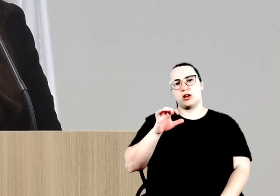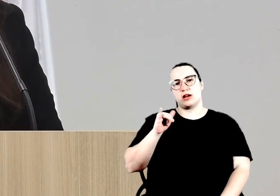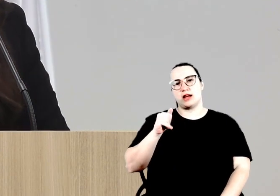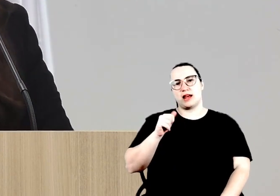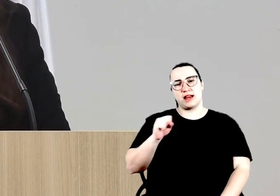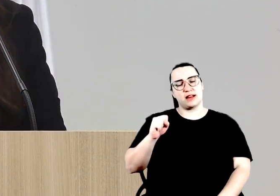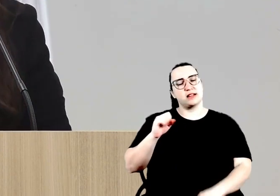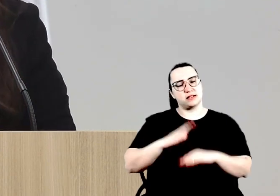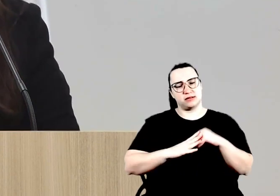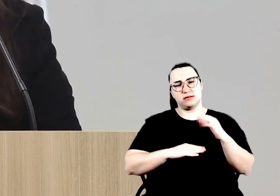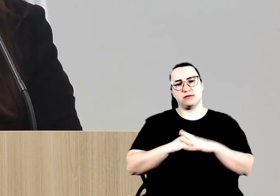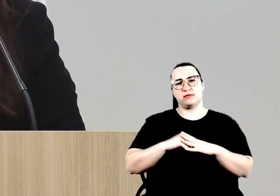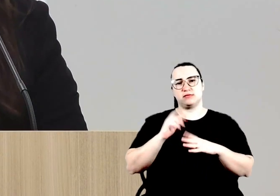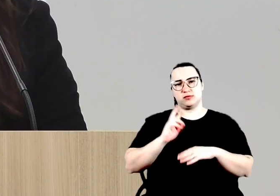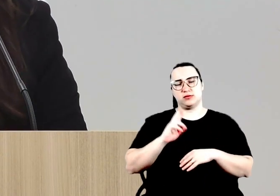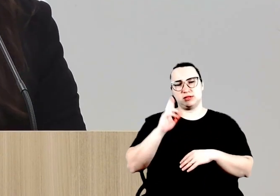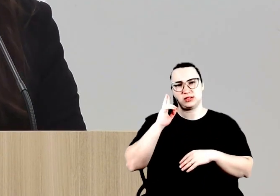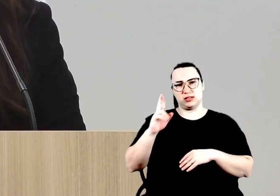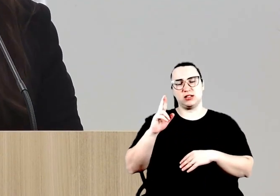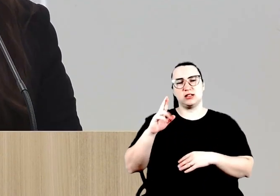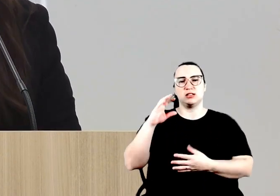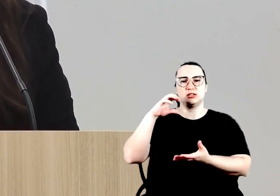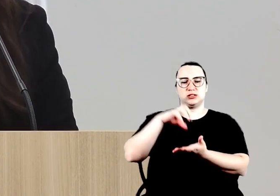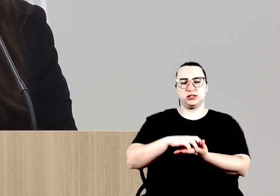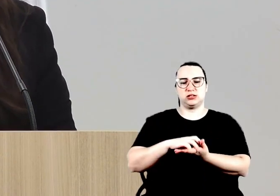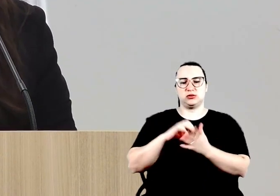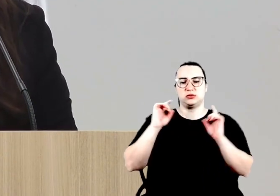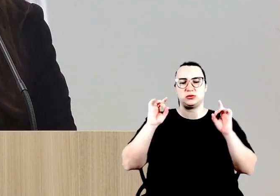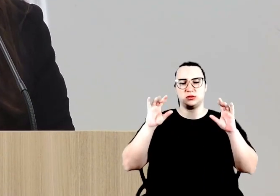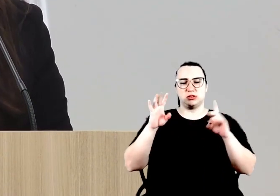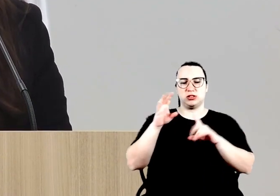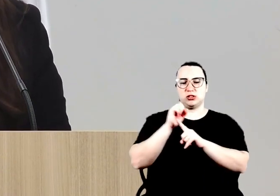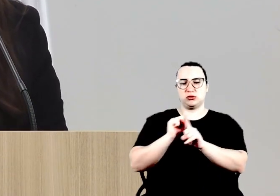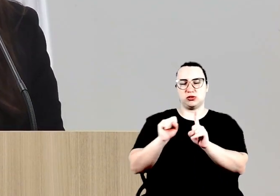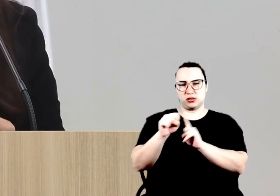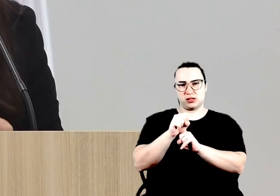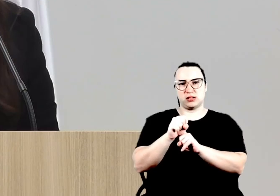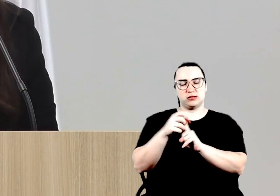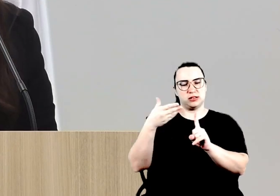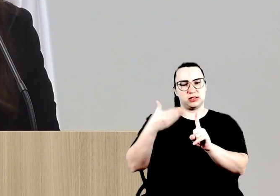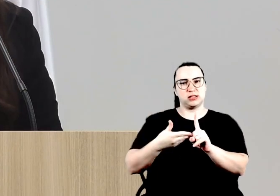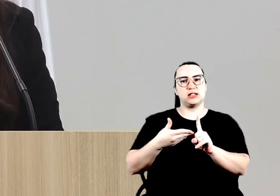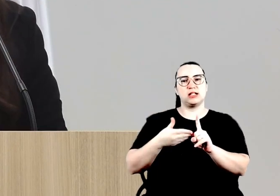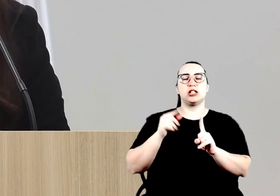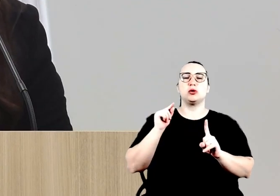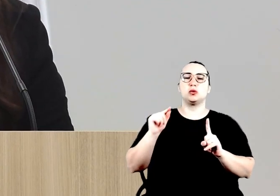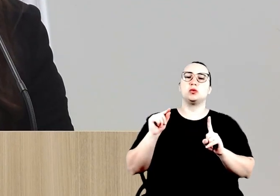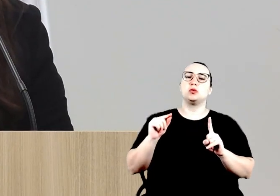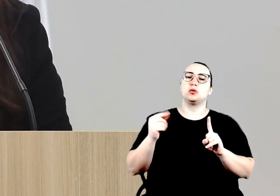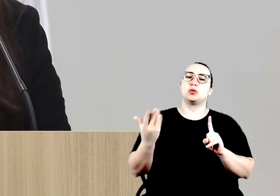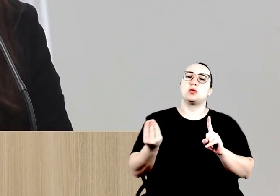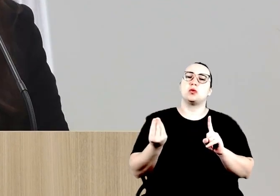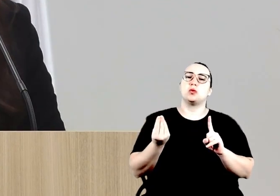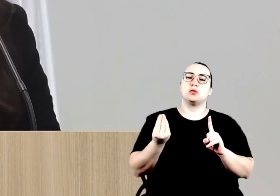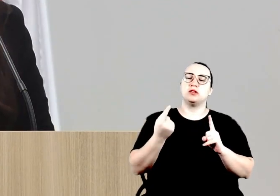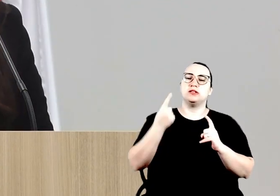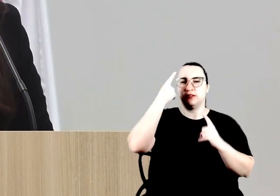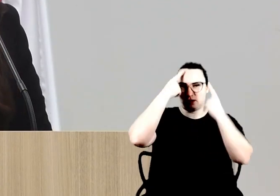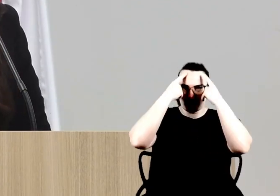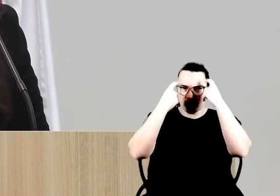ainda. O Centro de Referência Especializado da Assistência Social, ele vai fazer o quê nesses casos de violência